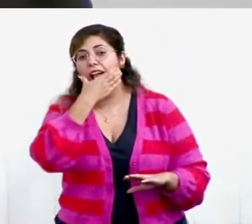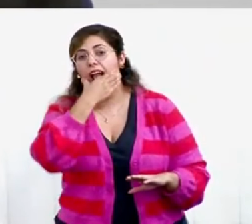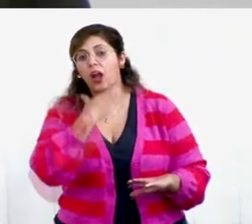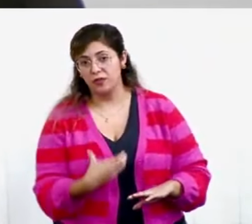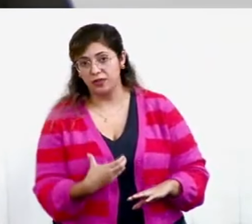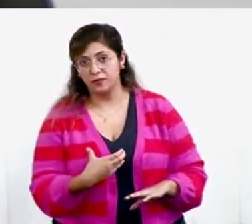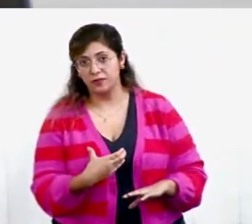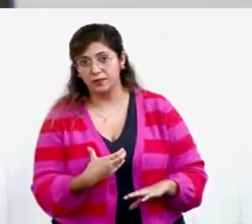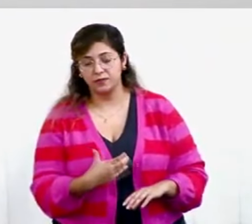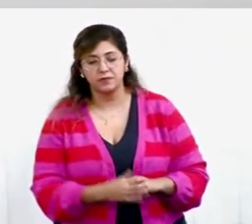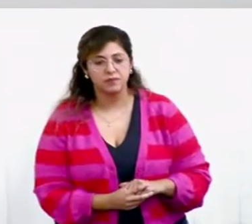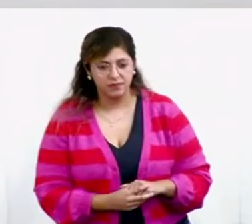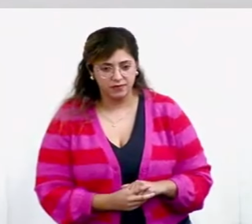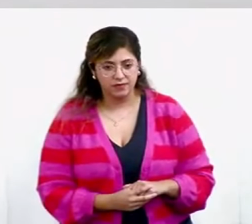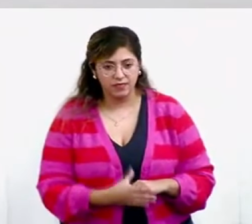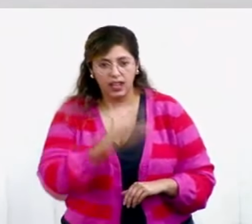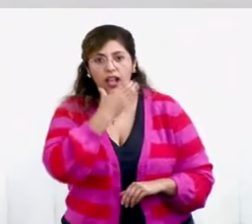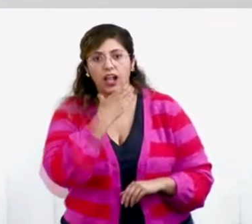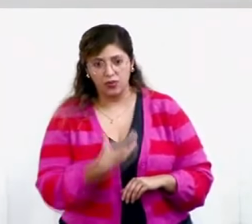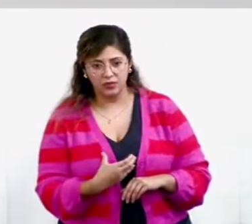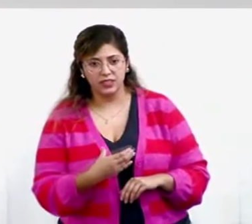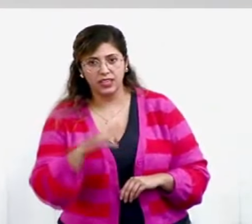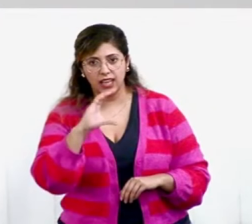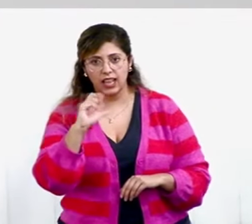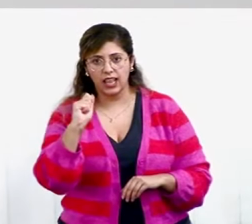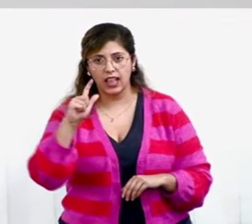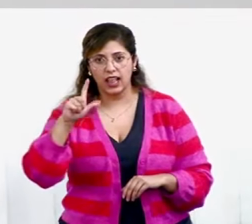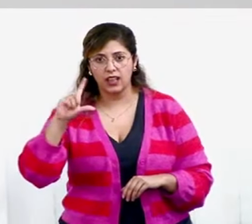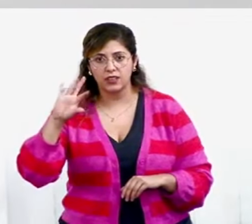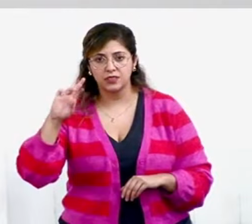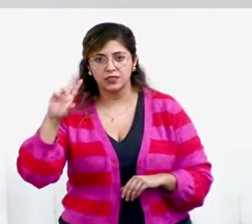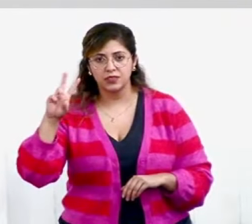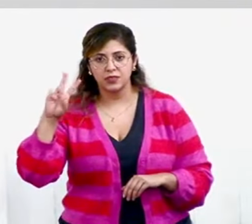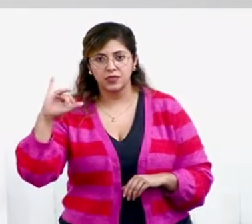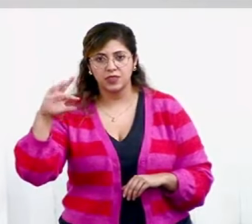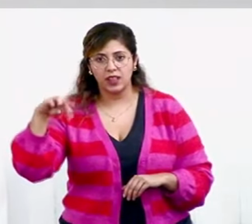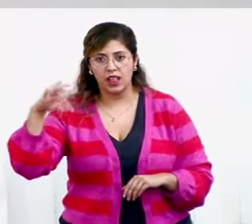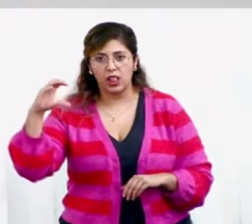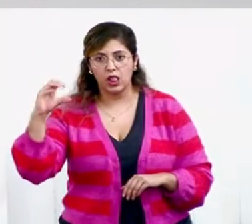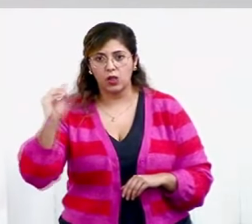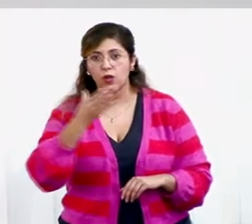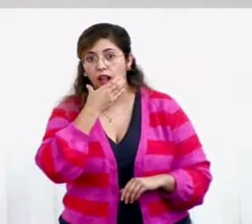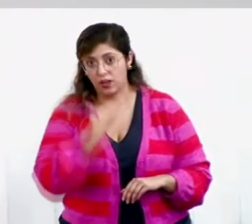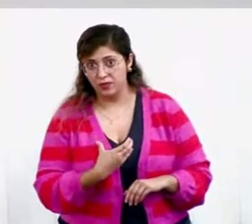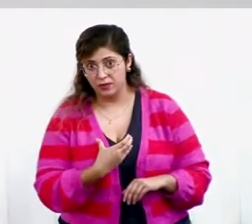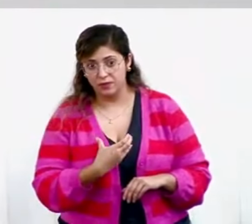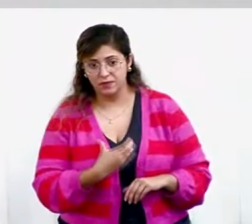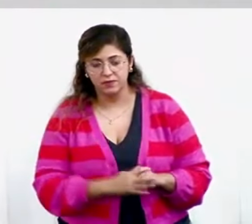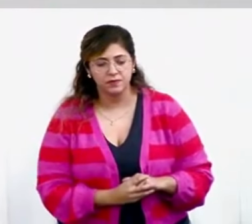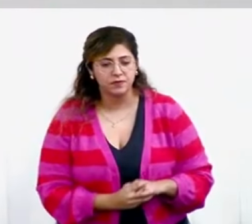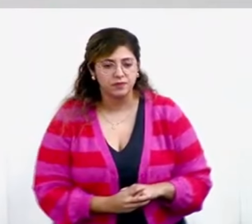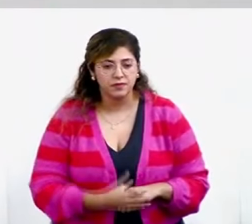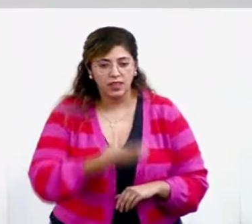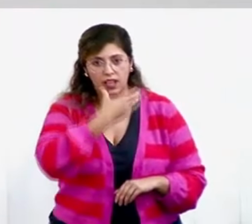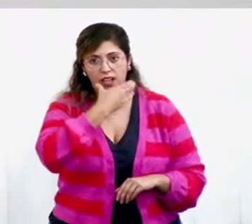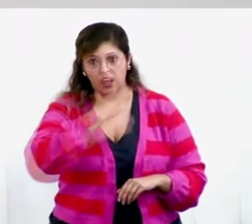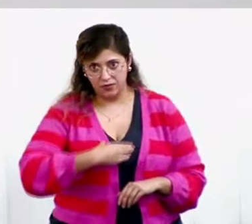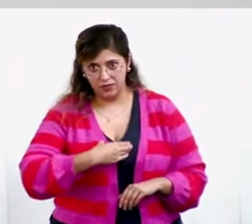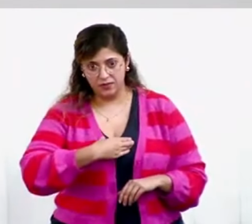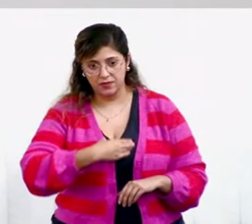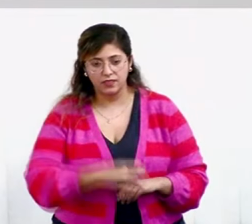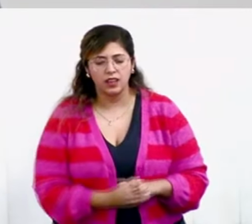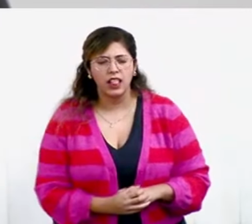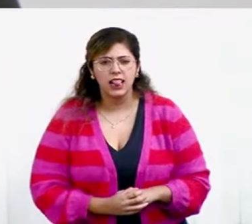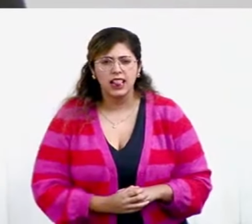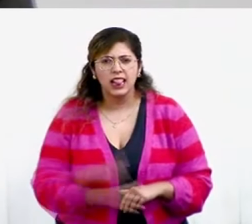dele. Mas Cristo vivo está e Ele fala na sua palavra. Porque